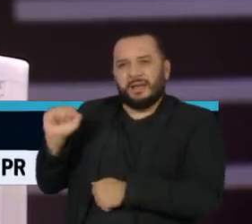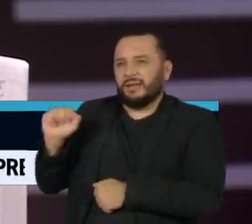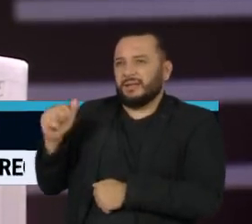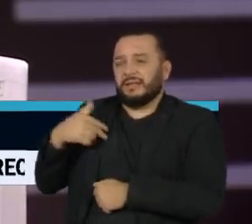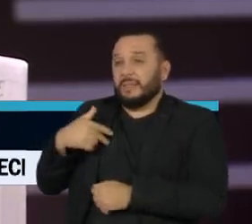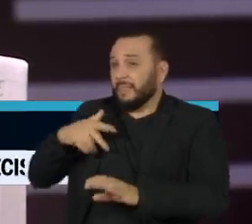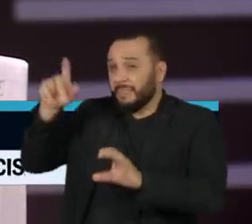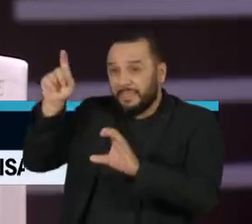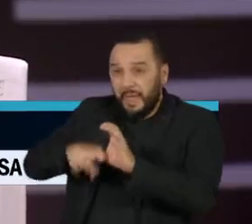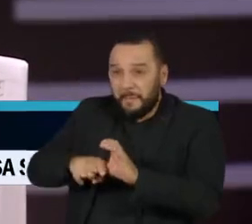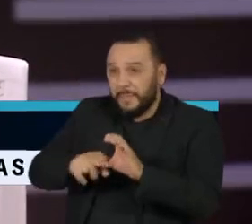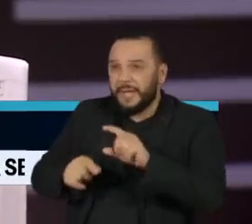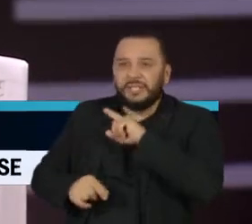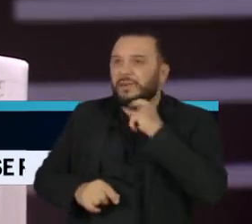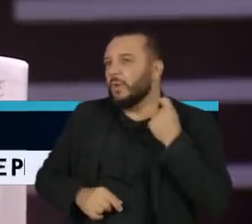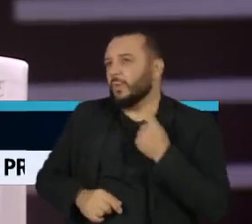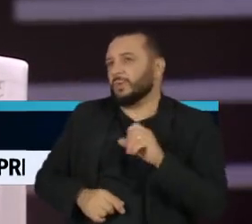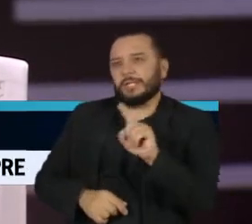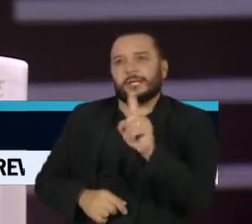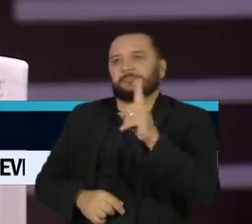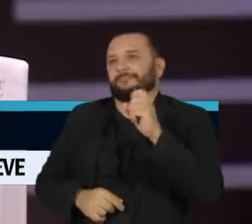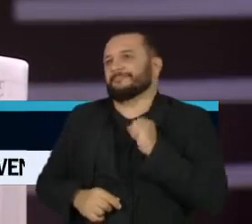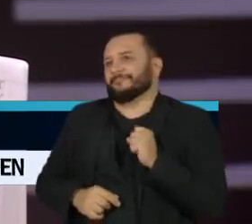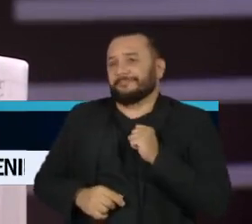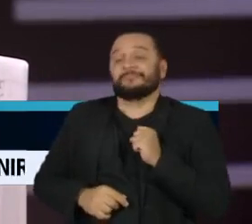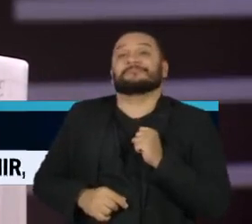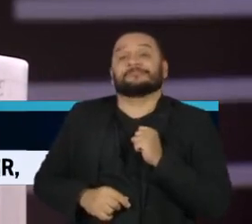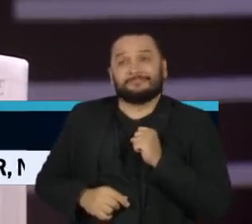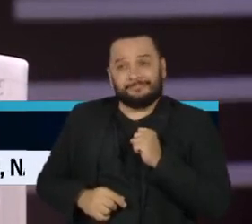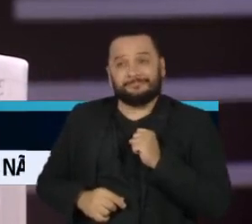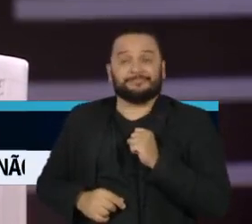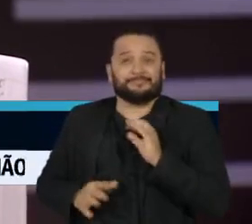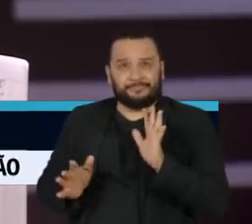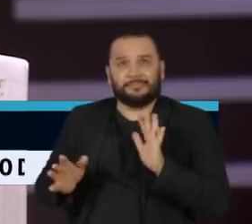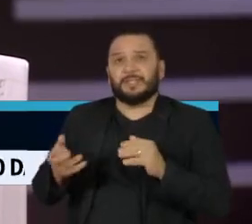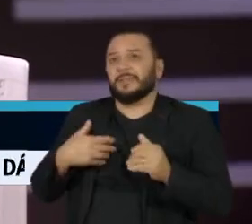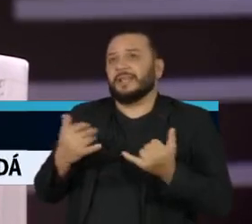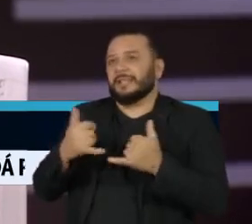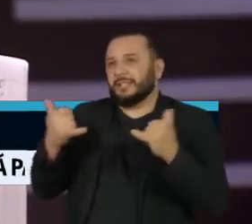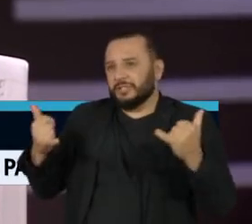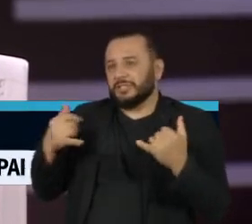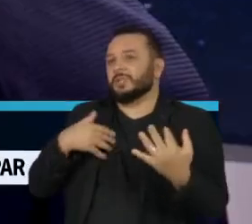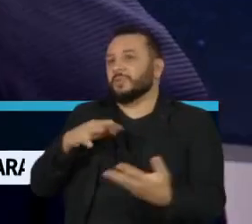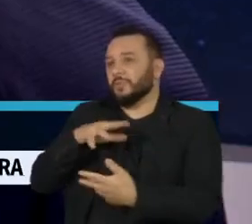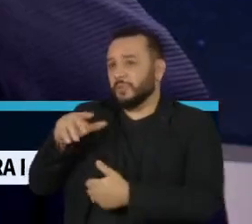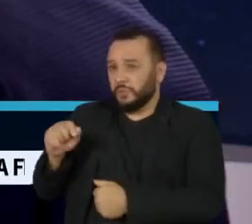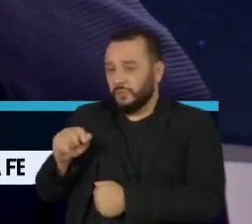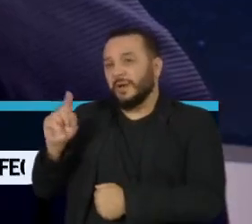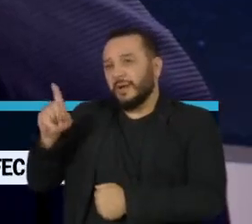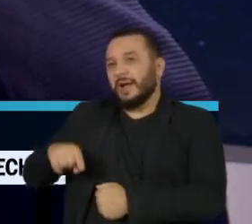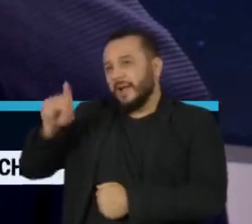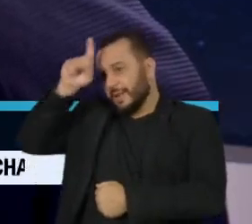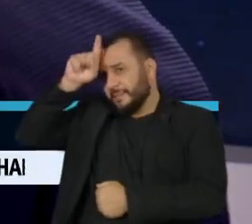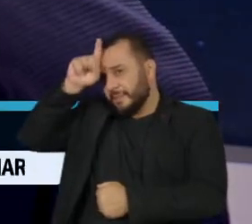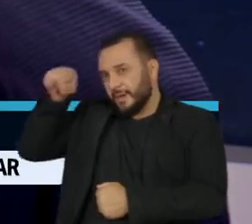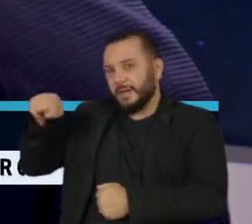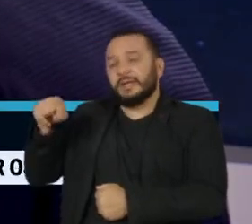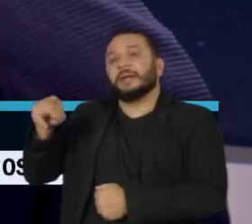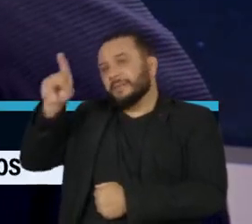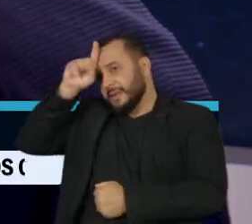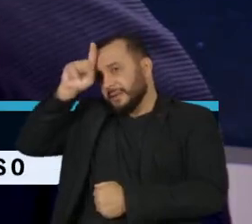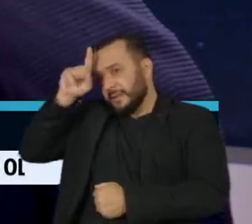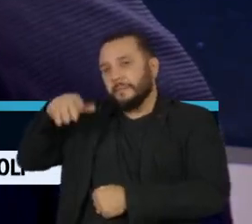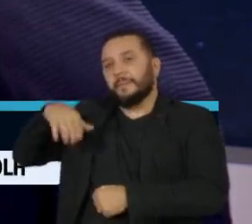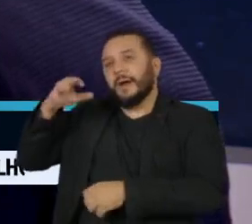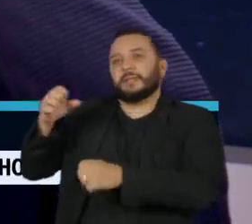da Rússia. Então, eu digo que é esse o ponto. Quando a gente fala de energia e fala do mundo, eu falo de Alemanha e de como a Alemanha, que é o país mais